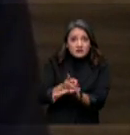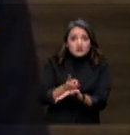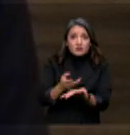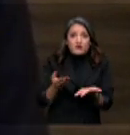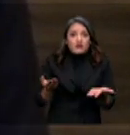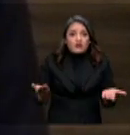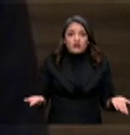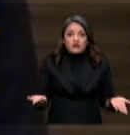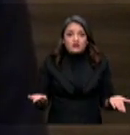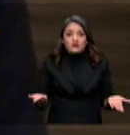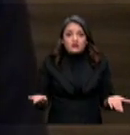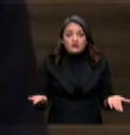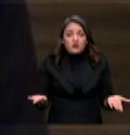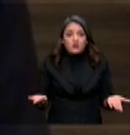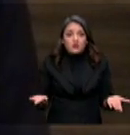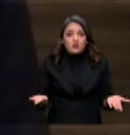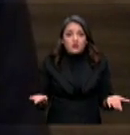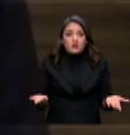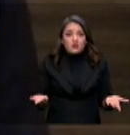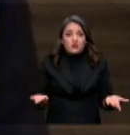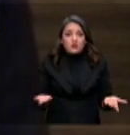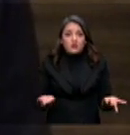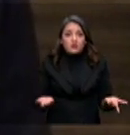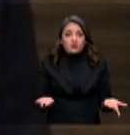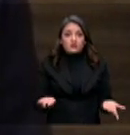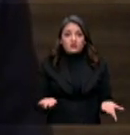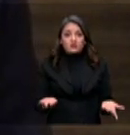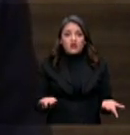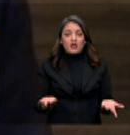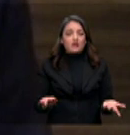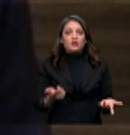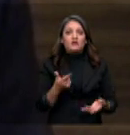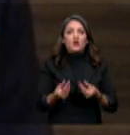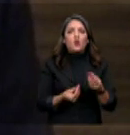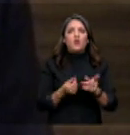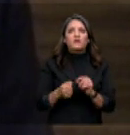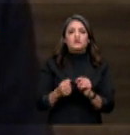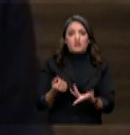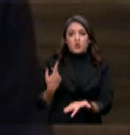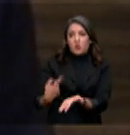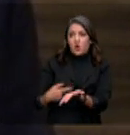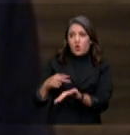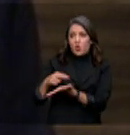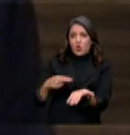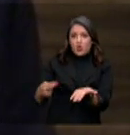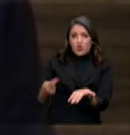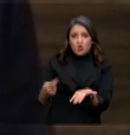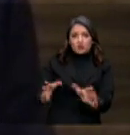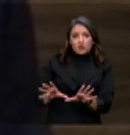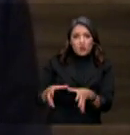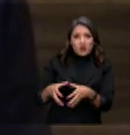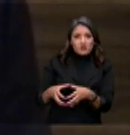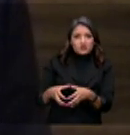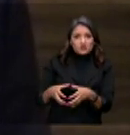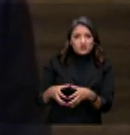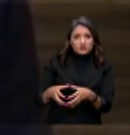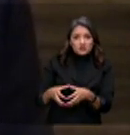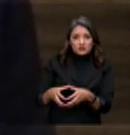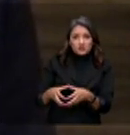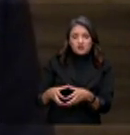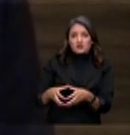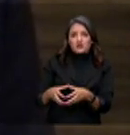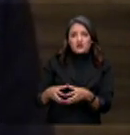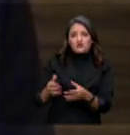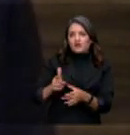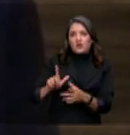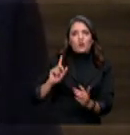um locupletamento indevido que o acordo coletivo, a meu ver, não terá desejado produzir.